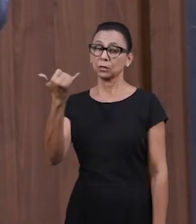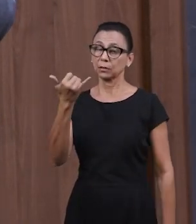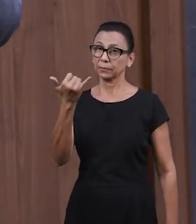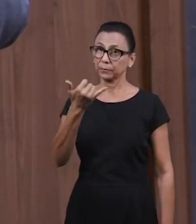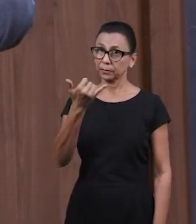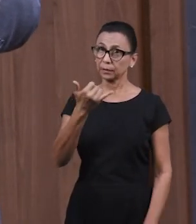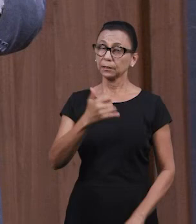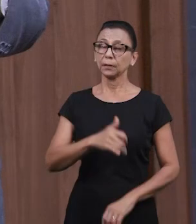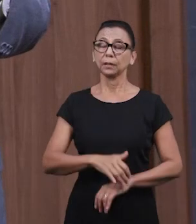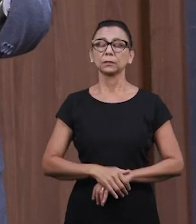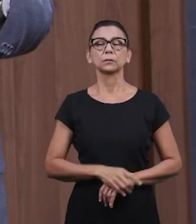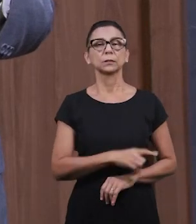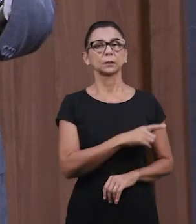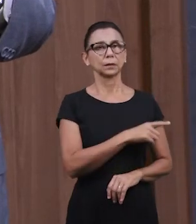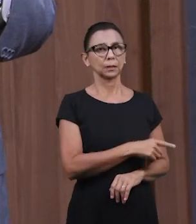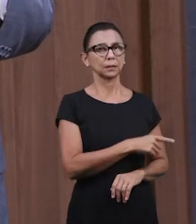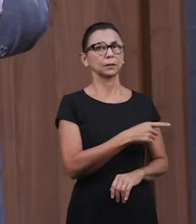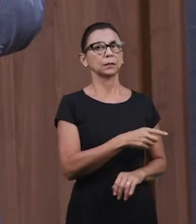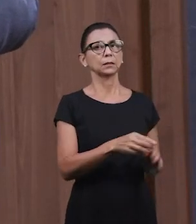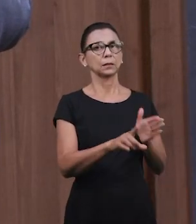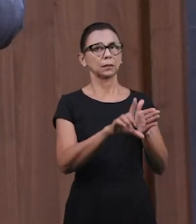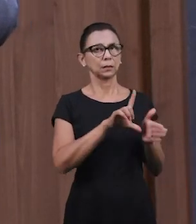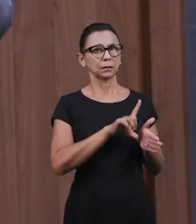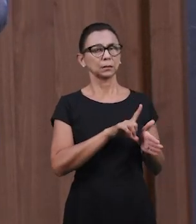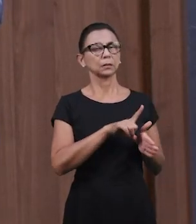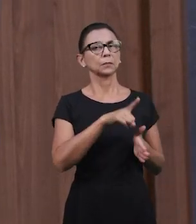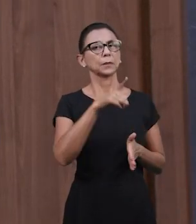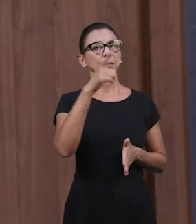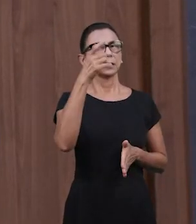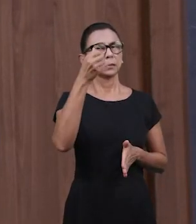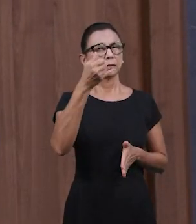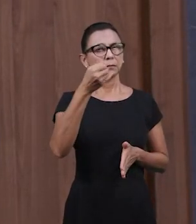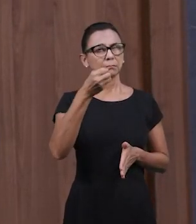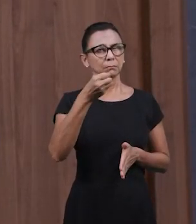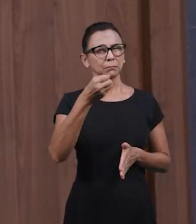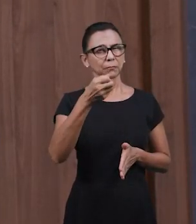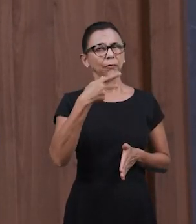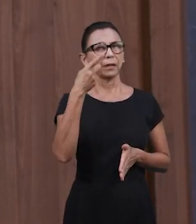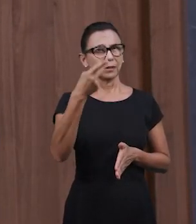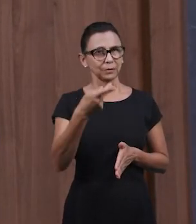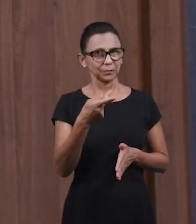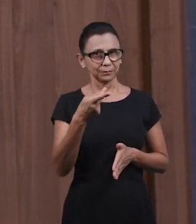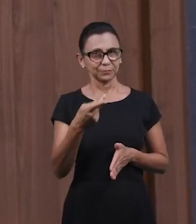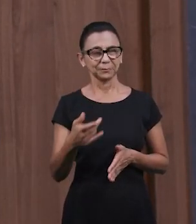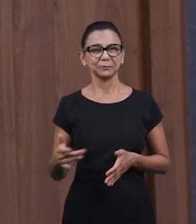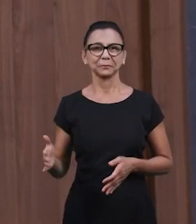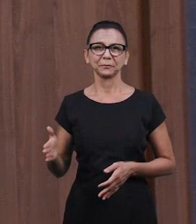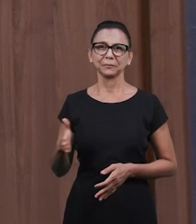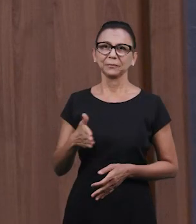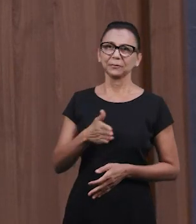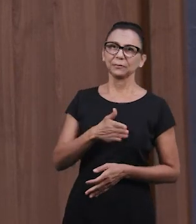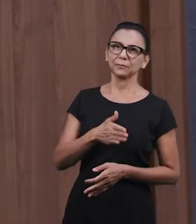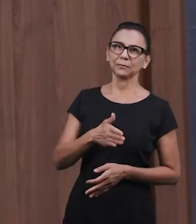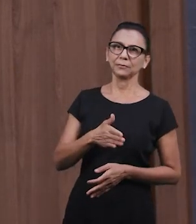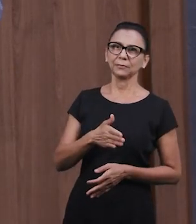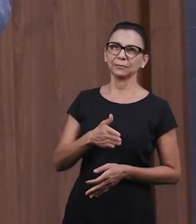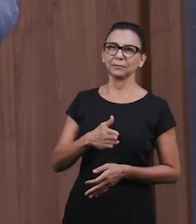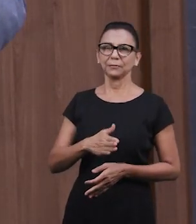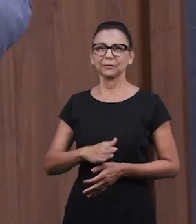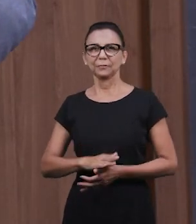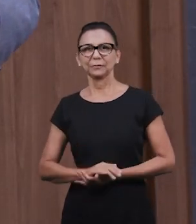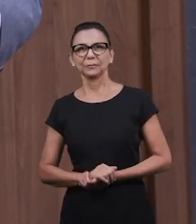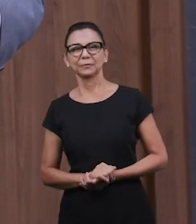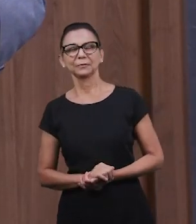exatamente isso que esse doutor da lei tinha falado. Amém? Glória a Deus. Agora nós vamos passar para a